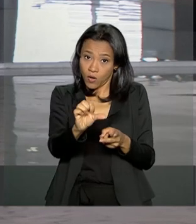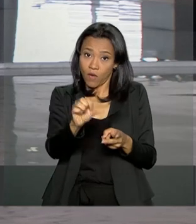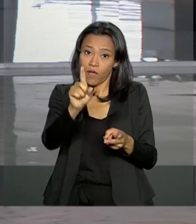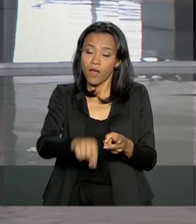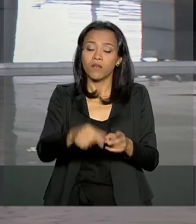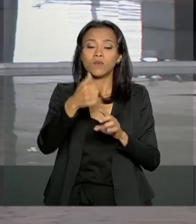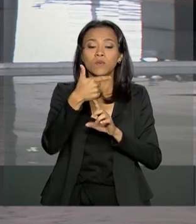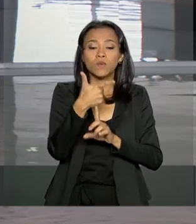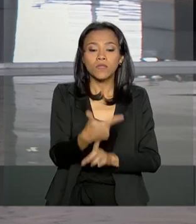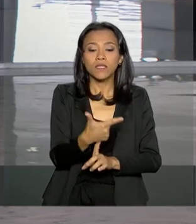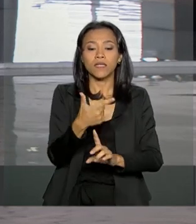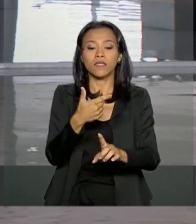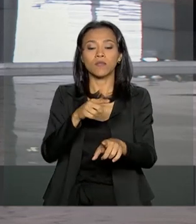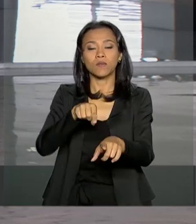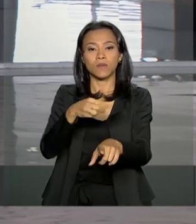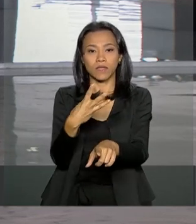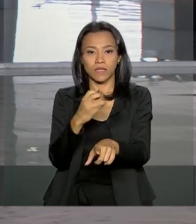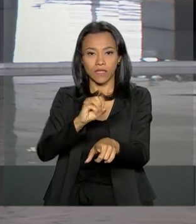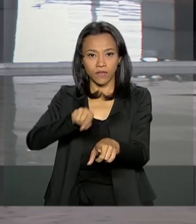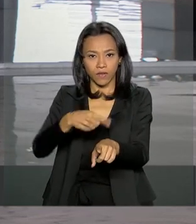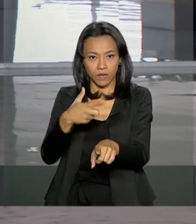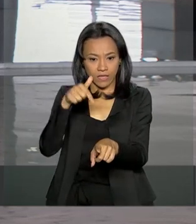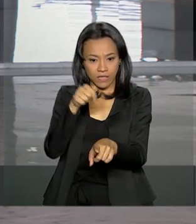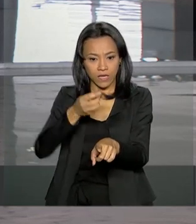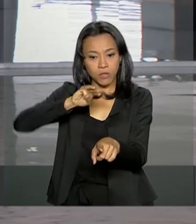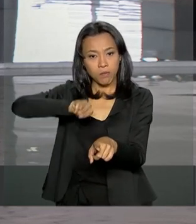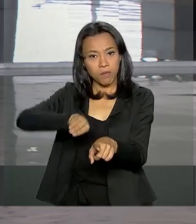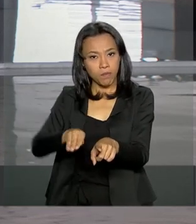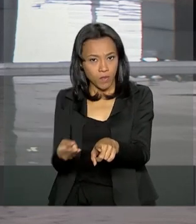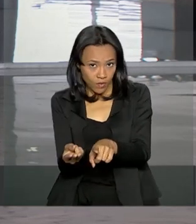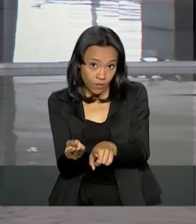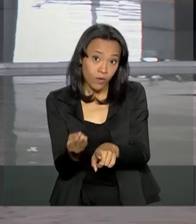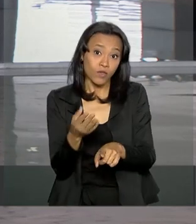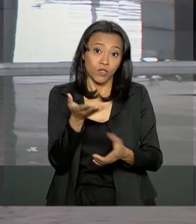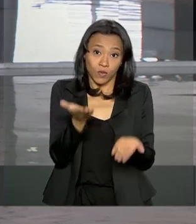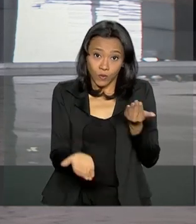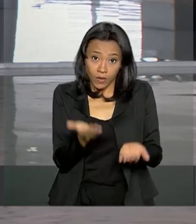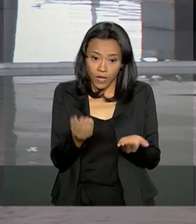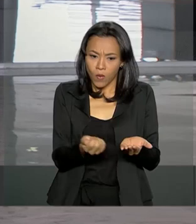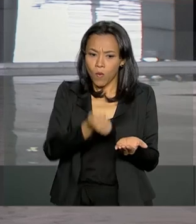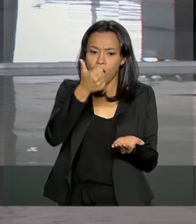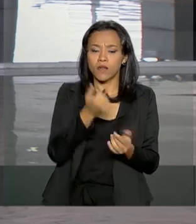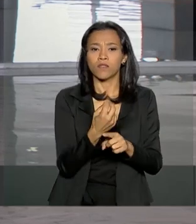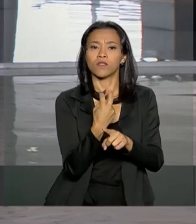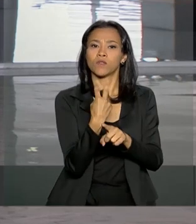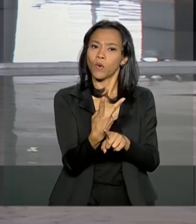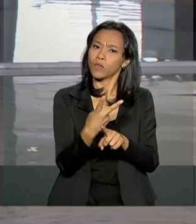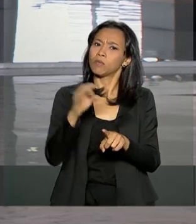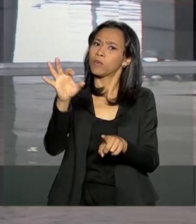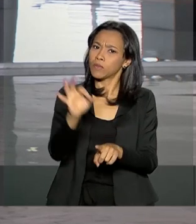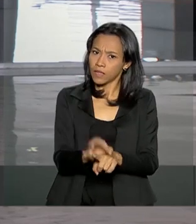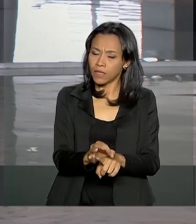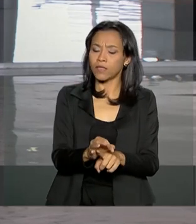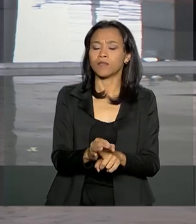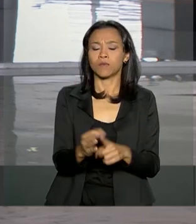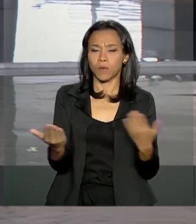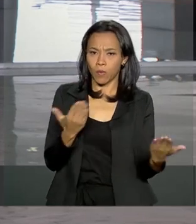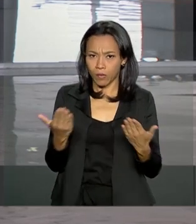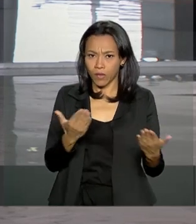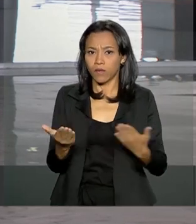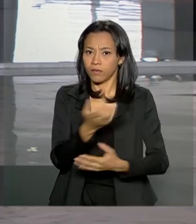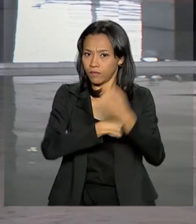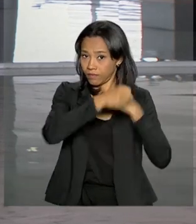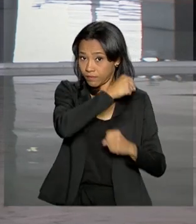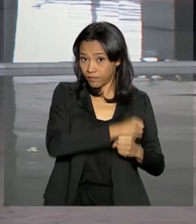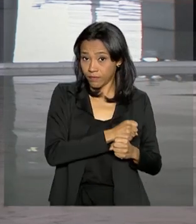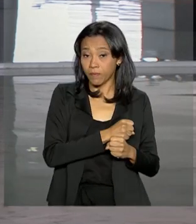em 230,7 milhões de toneladas, quase 2% acima da safra de 2018.